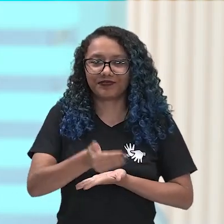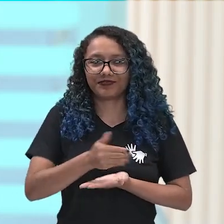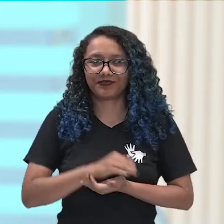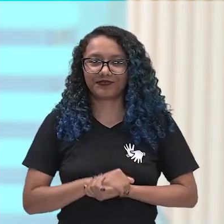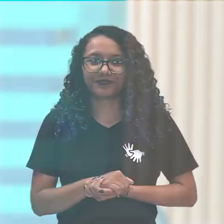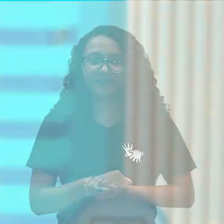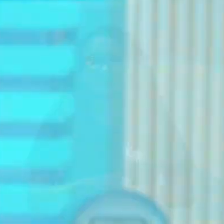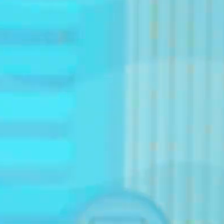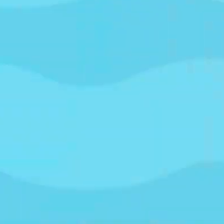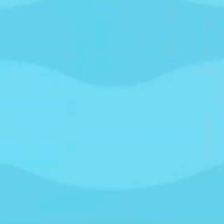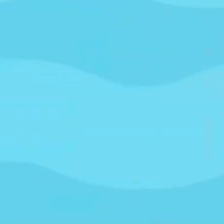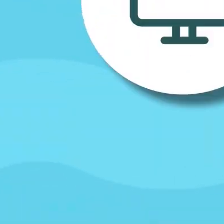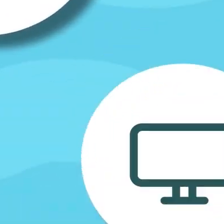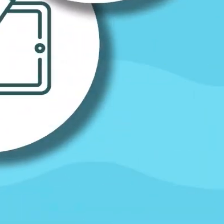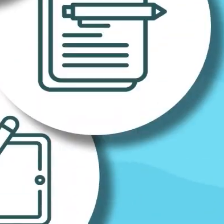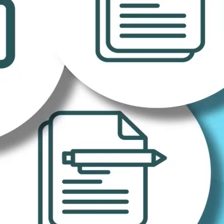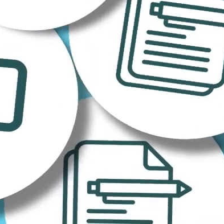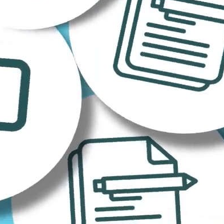aula.